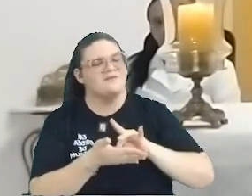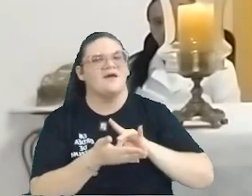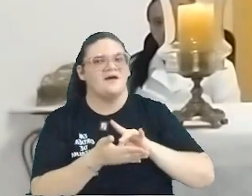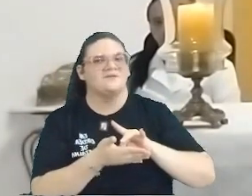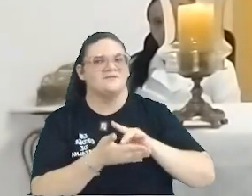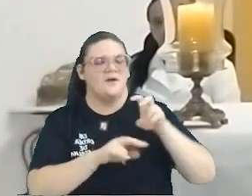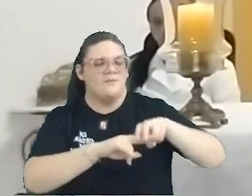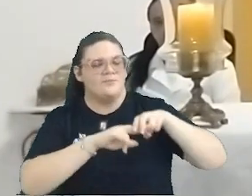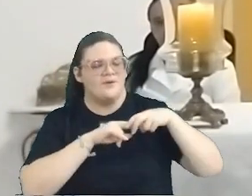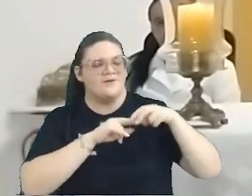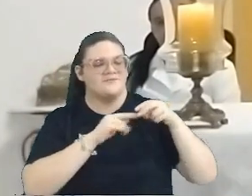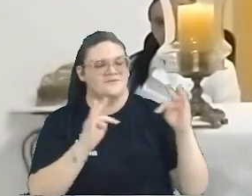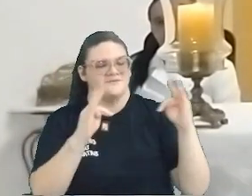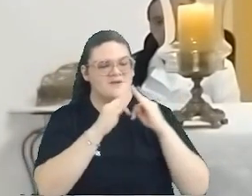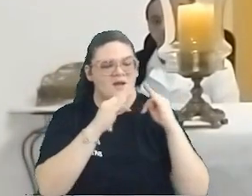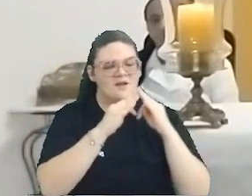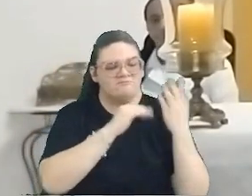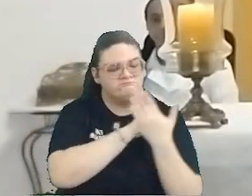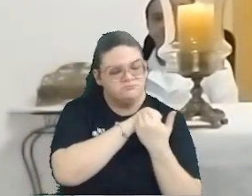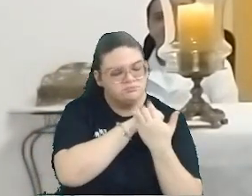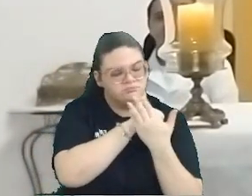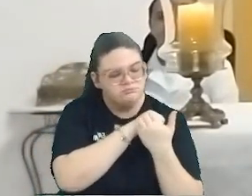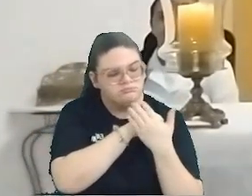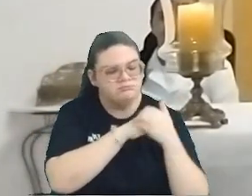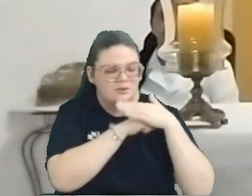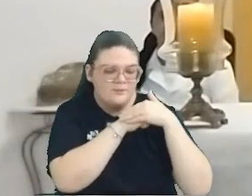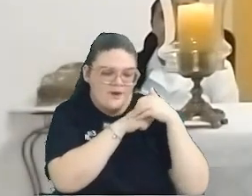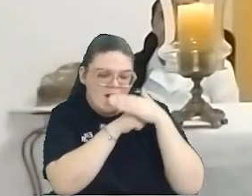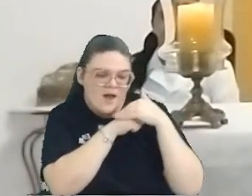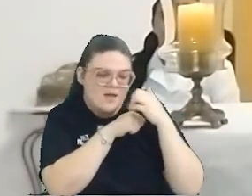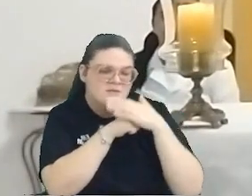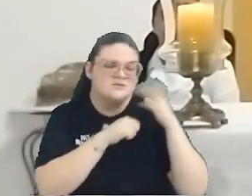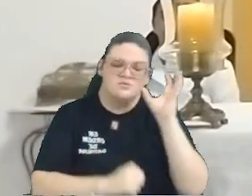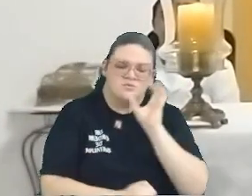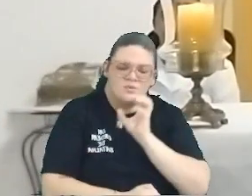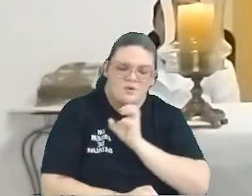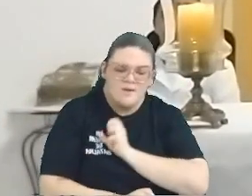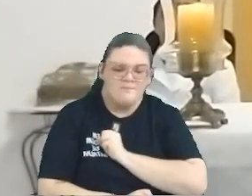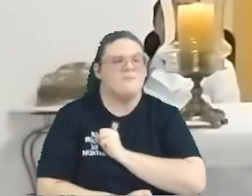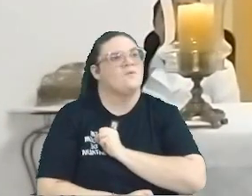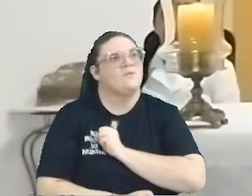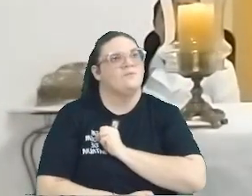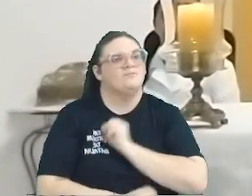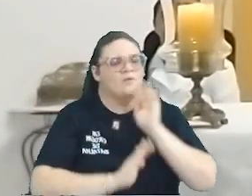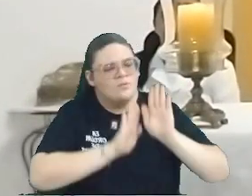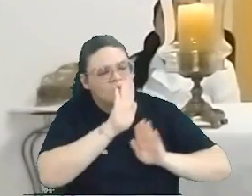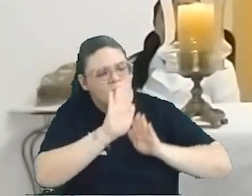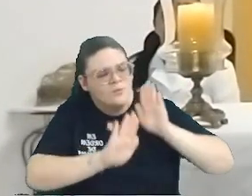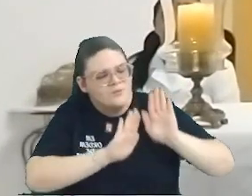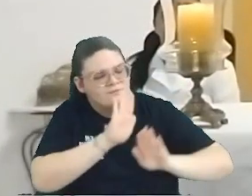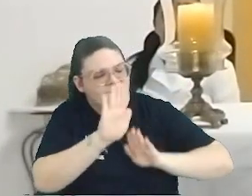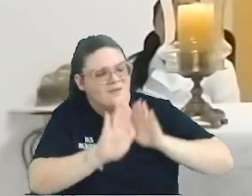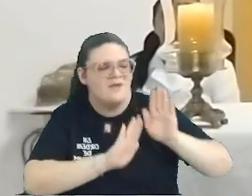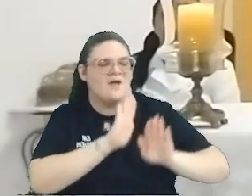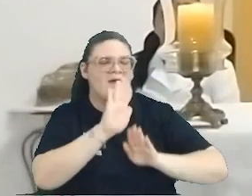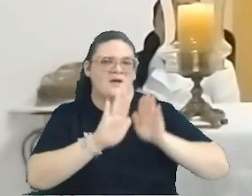me consumirá. O que significa o zelo? Significa o cuidado pela casa de